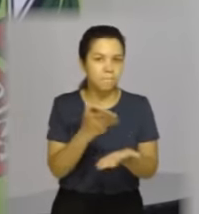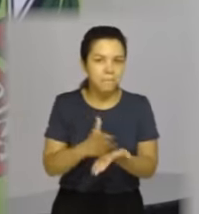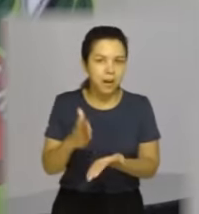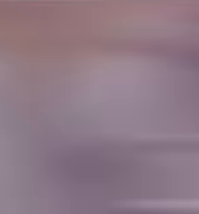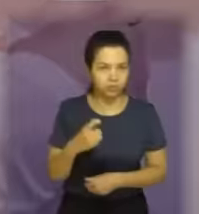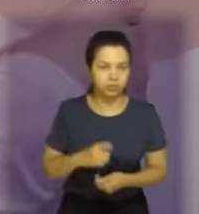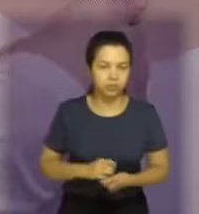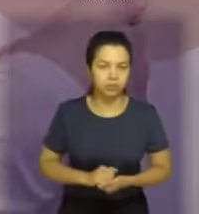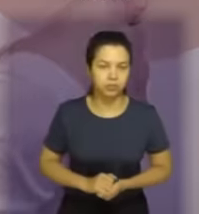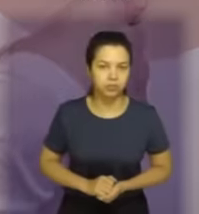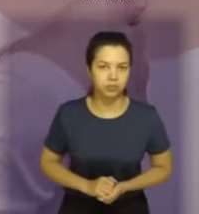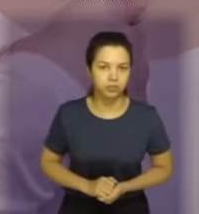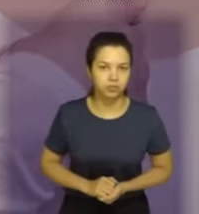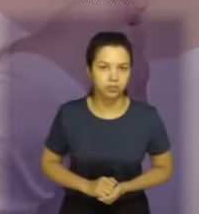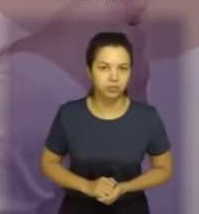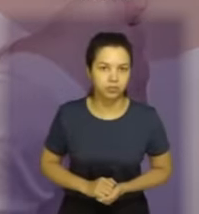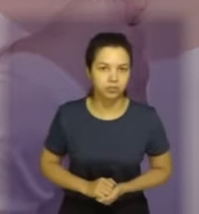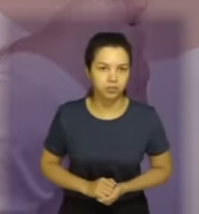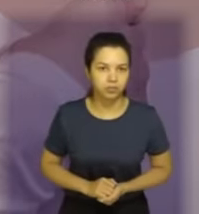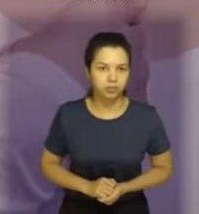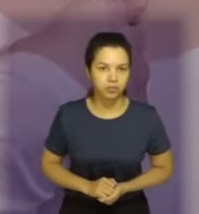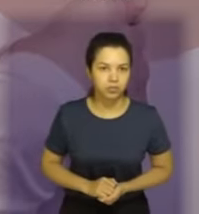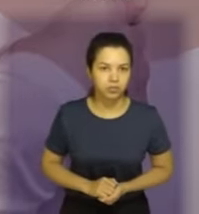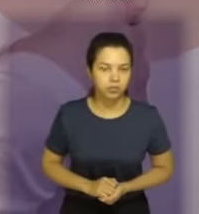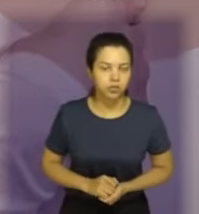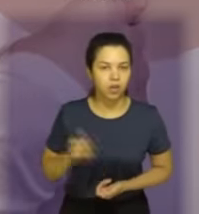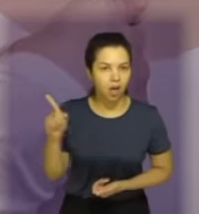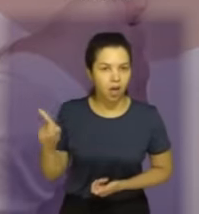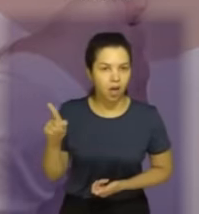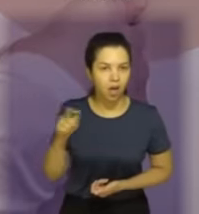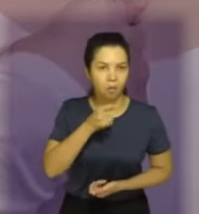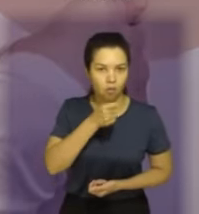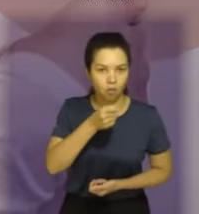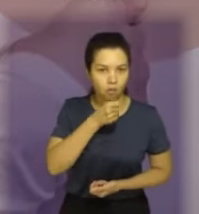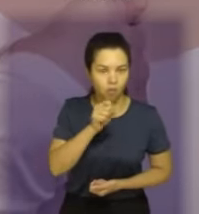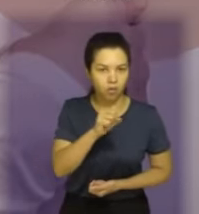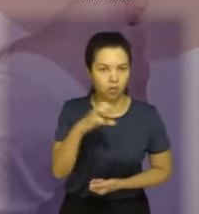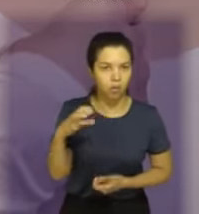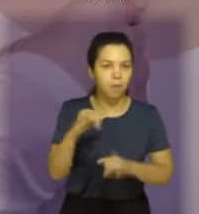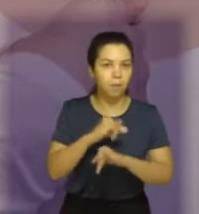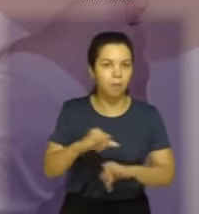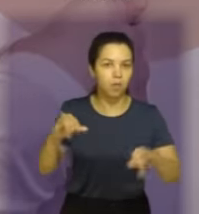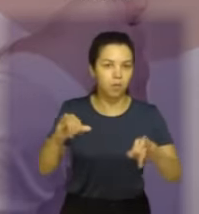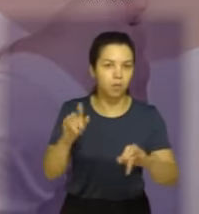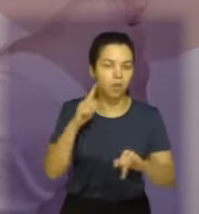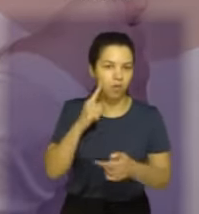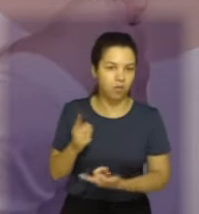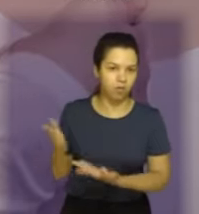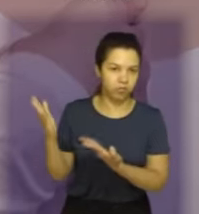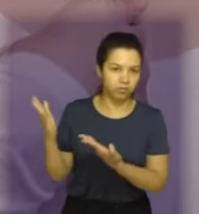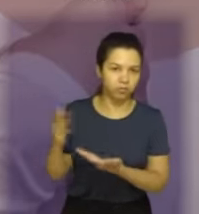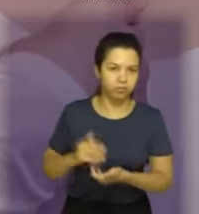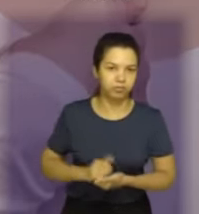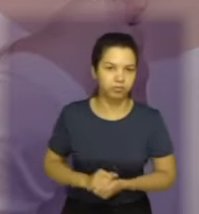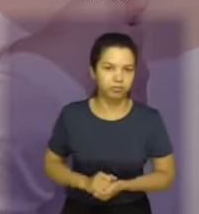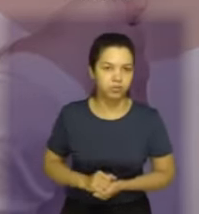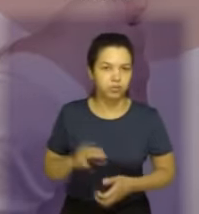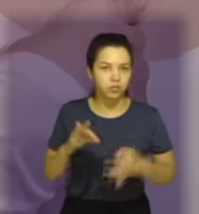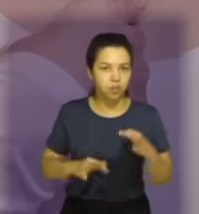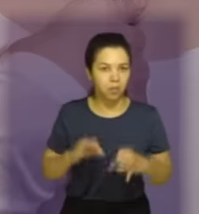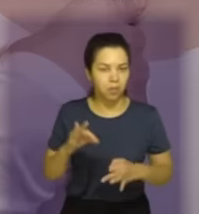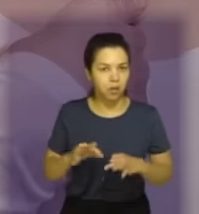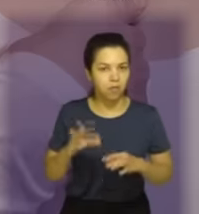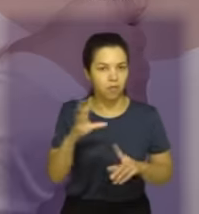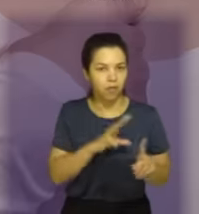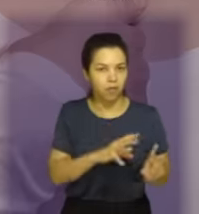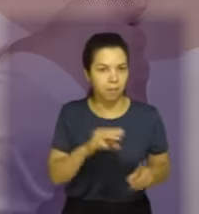audiência vazados, uma jornalista de Santa Catarina publicou o seguinte: julgamento de influencer Mariana Ferrer